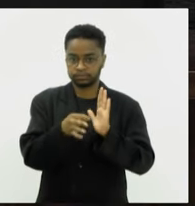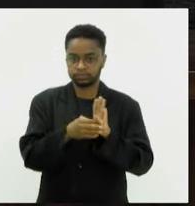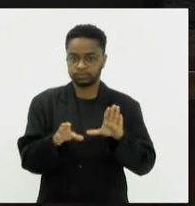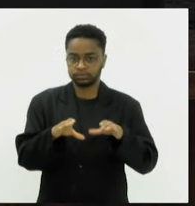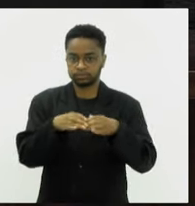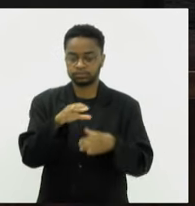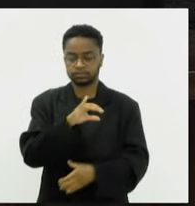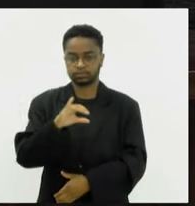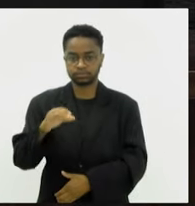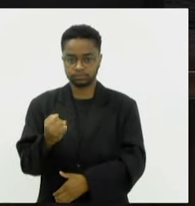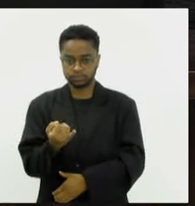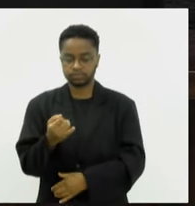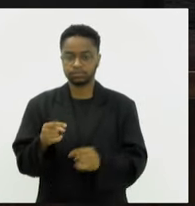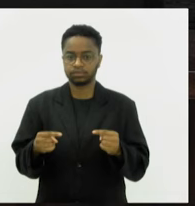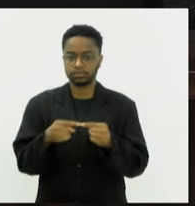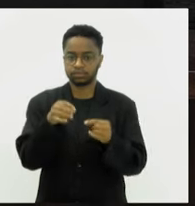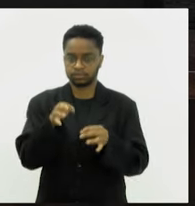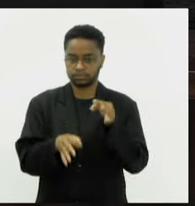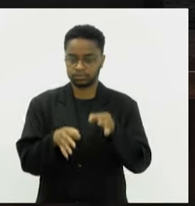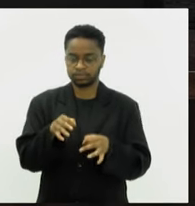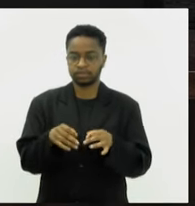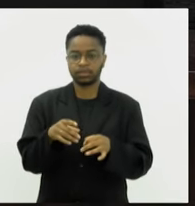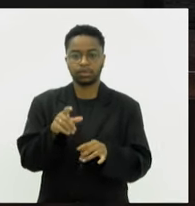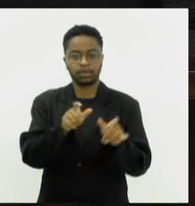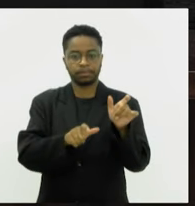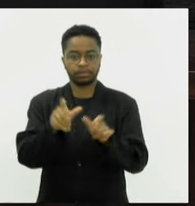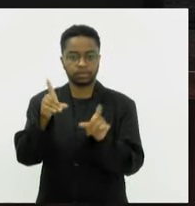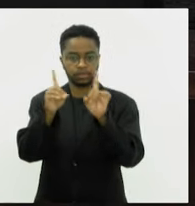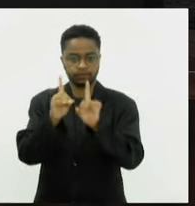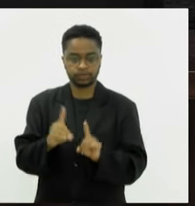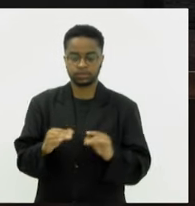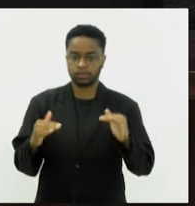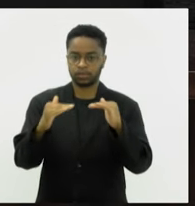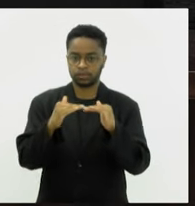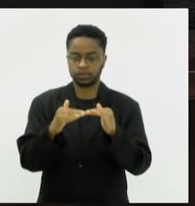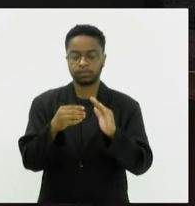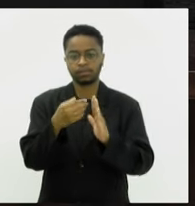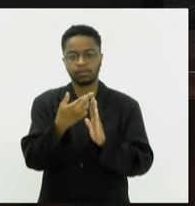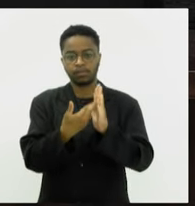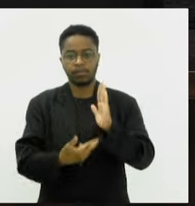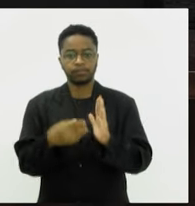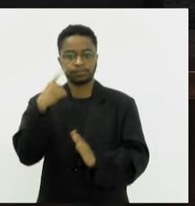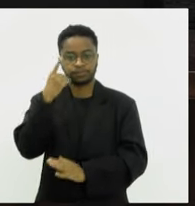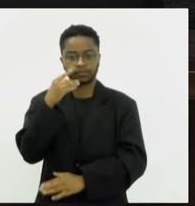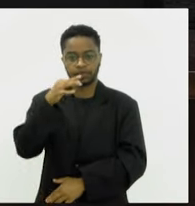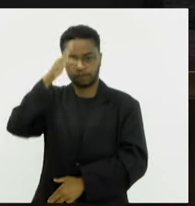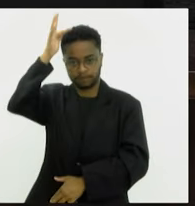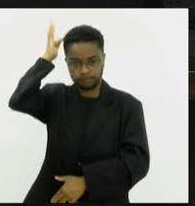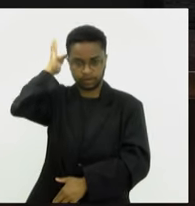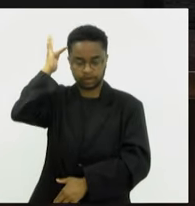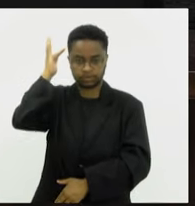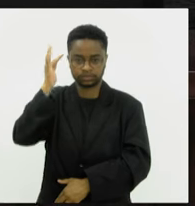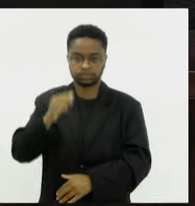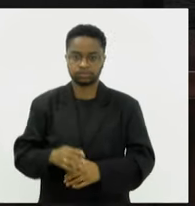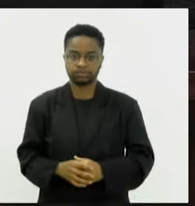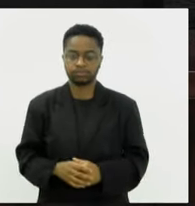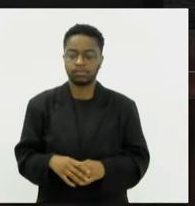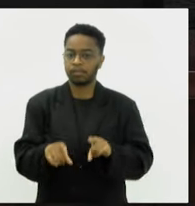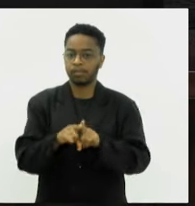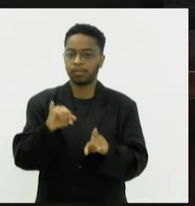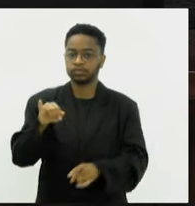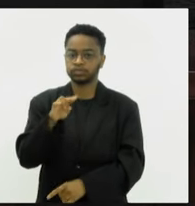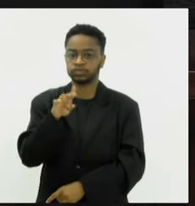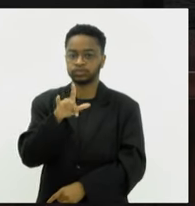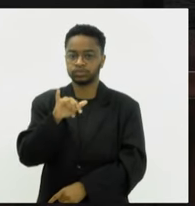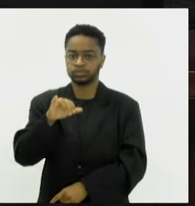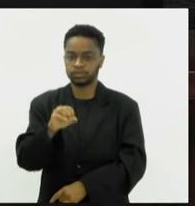e Justiça pela juridicidade da pessoa com deficiência favorável, relatores deputado Fred Pacheco e Júlio